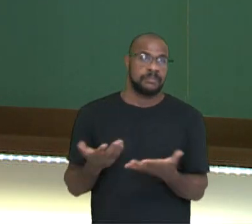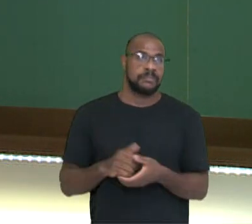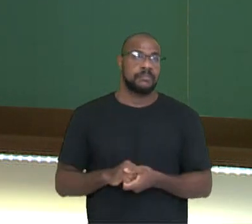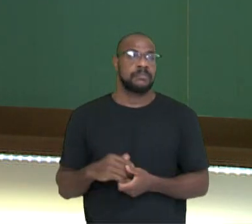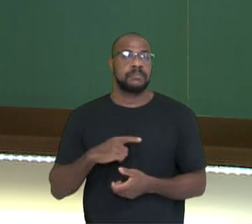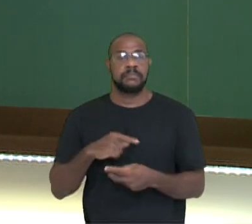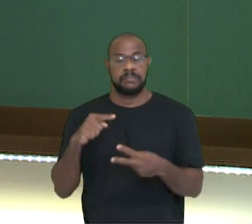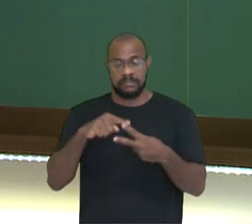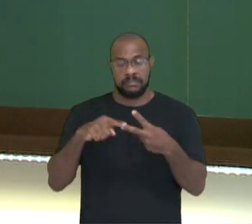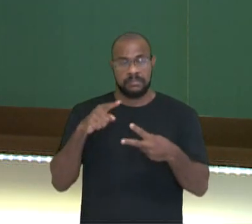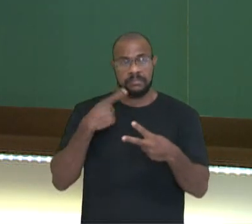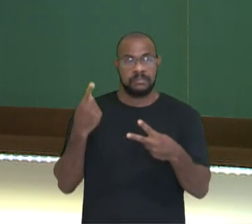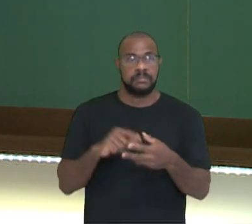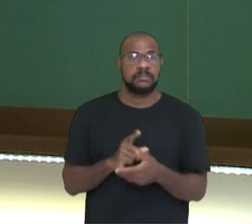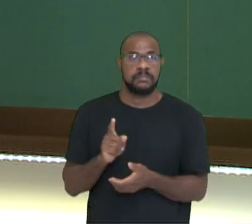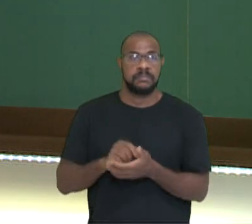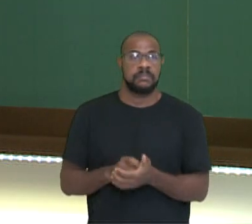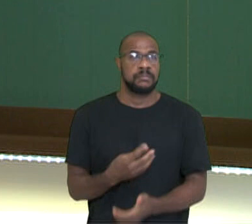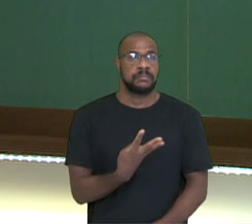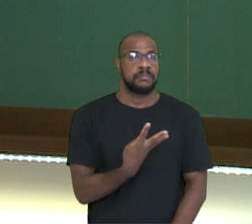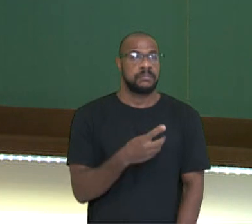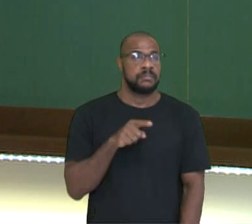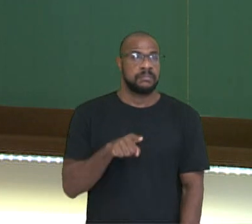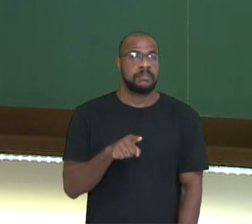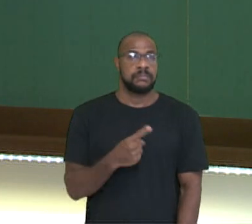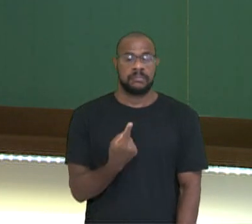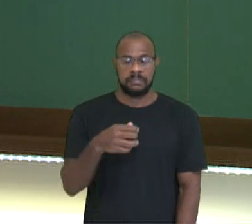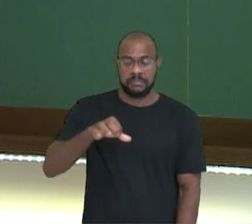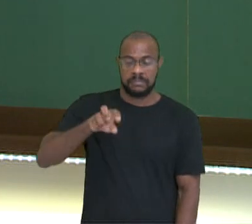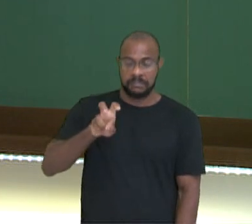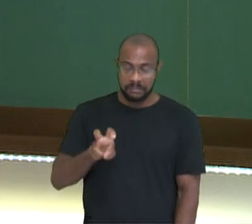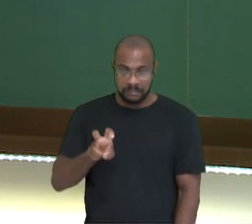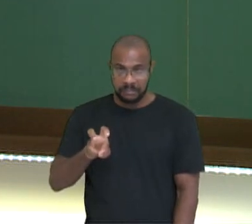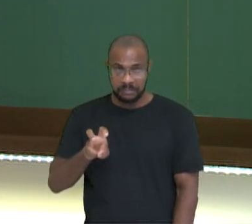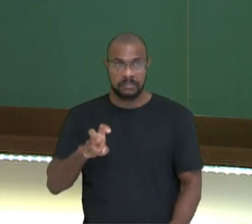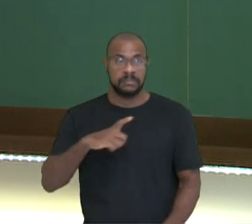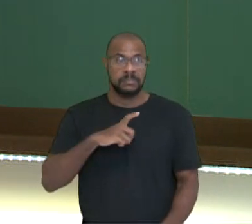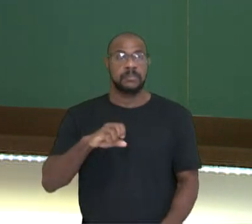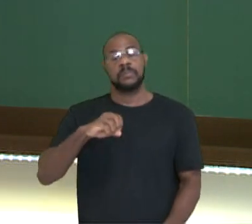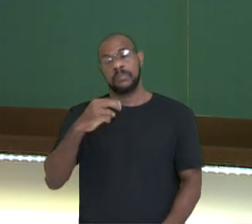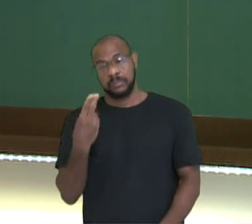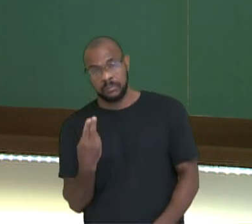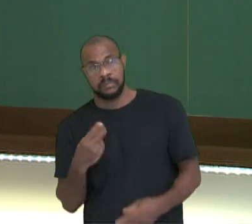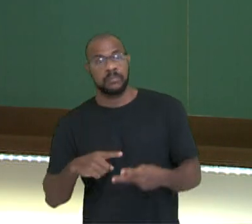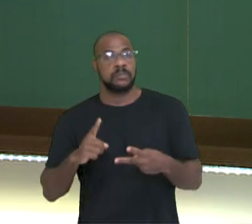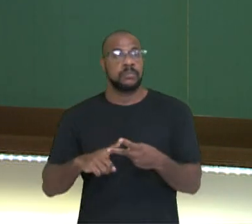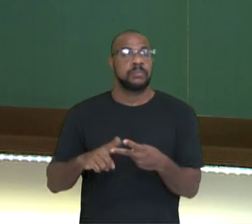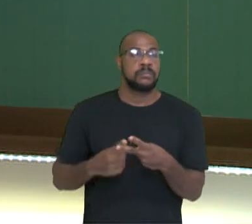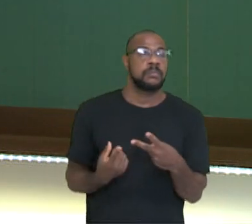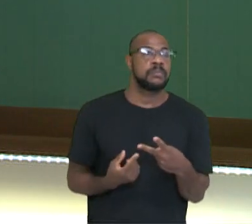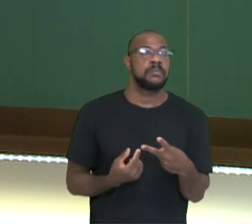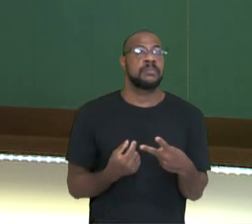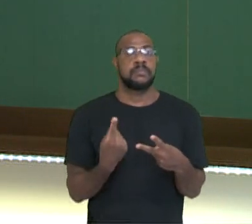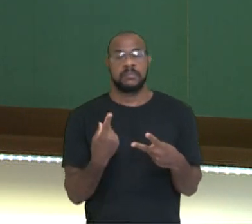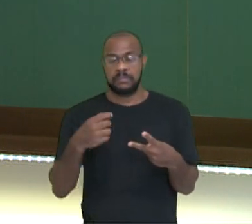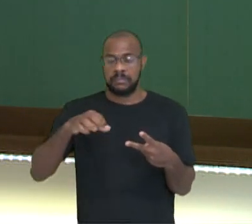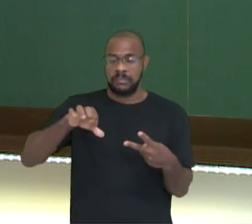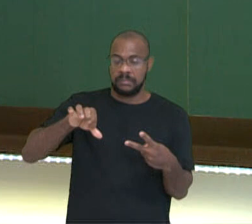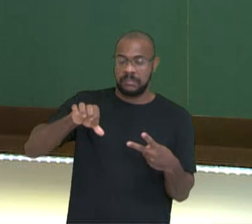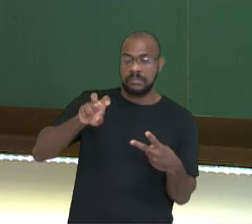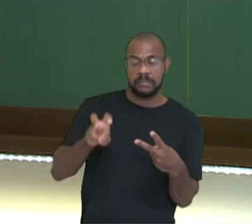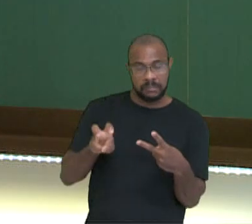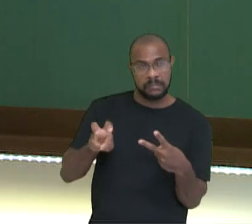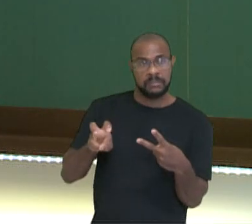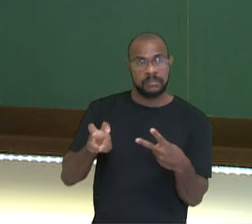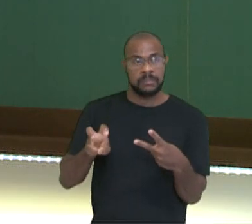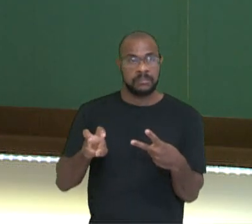duas opções, o ângulo de 4.195 graus ou o ângulo de 195